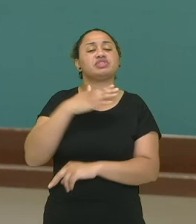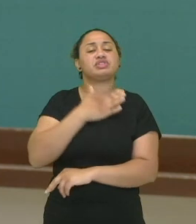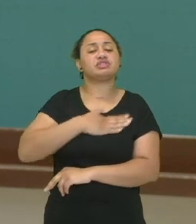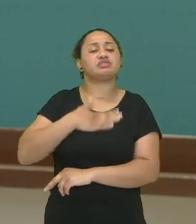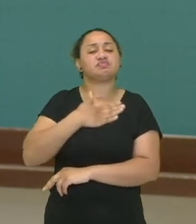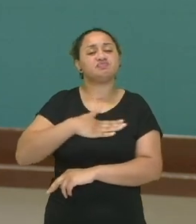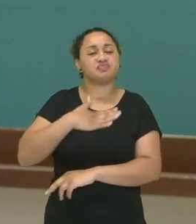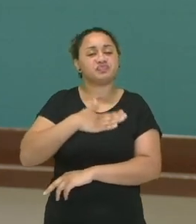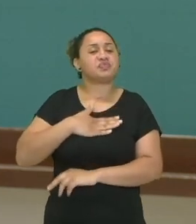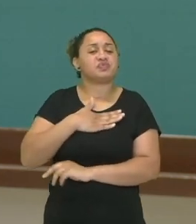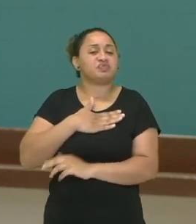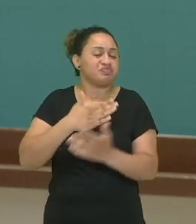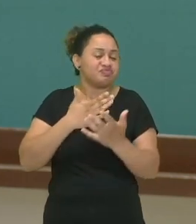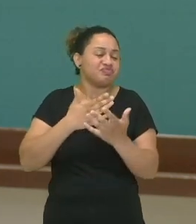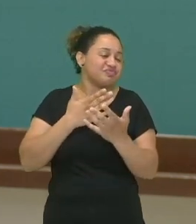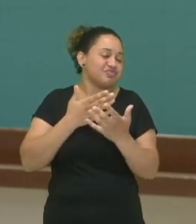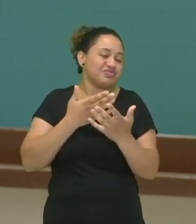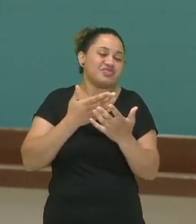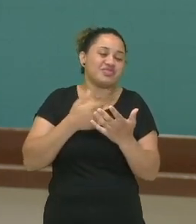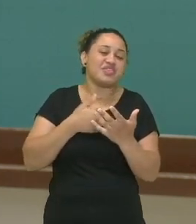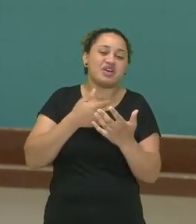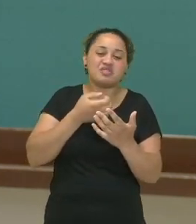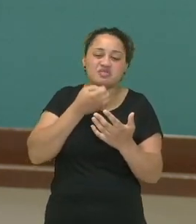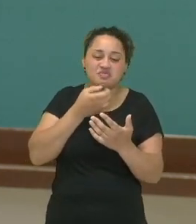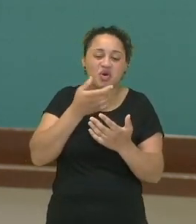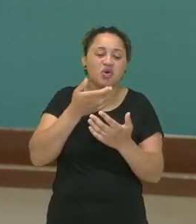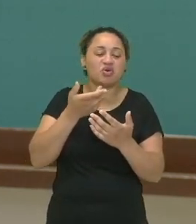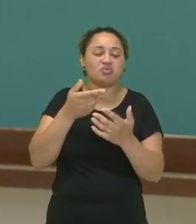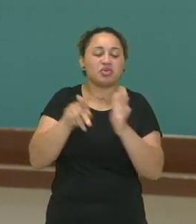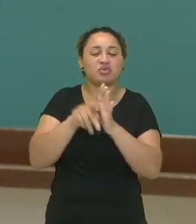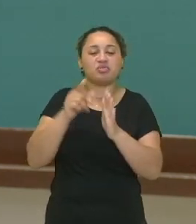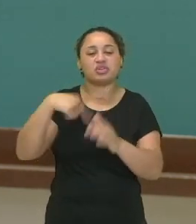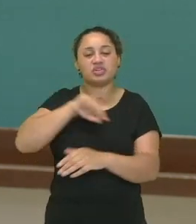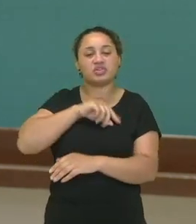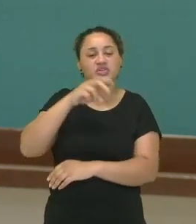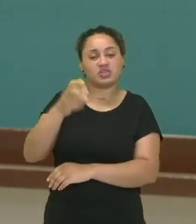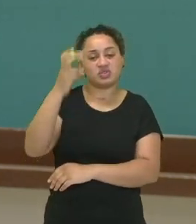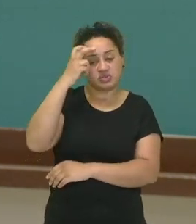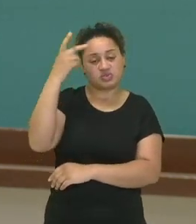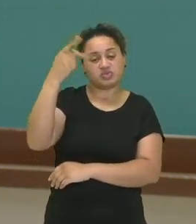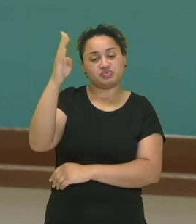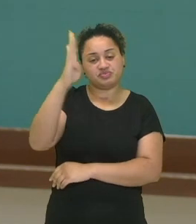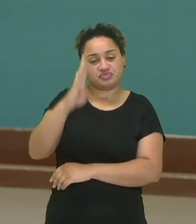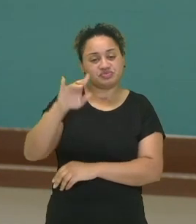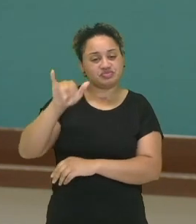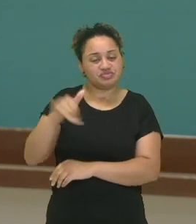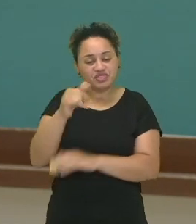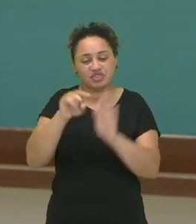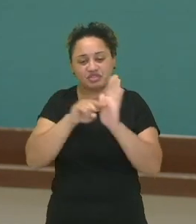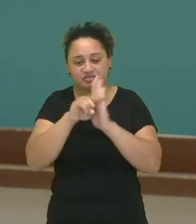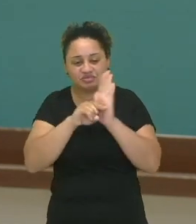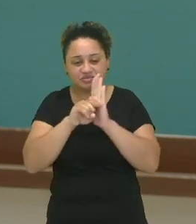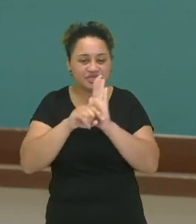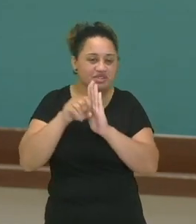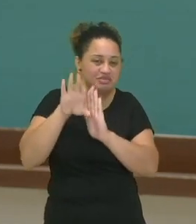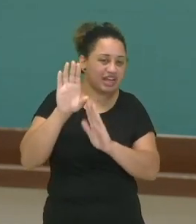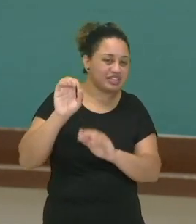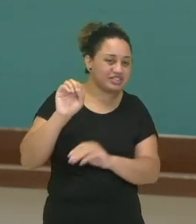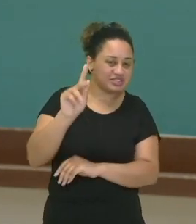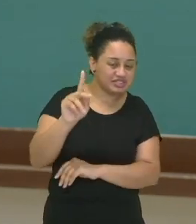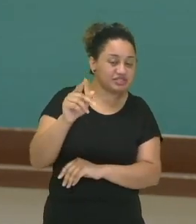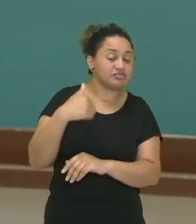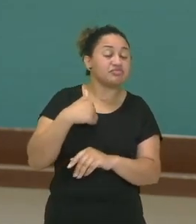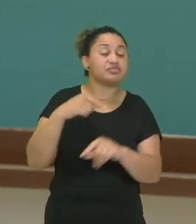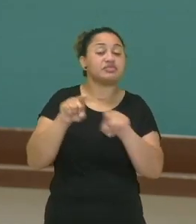gostado. É muito bonito, faz parte da nossa cultura aí brasileira. Aproveite, pesquisem mais, tá bom? E